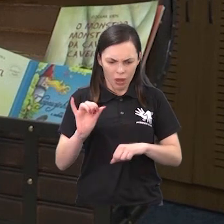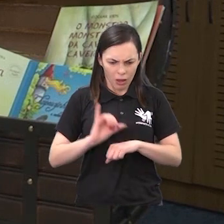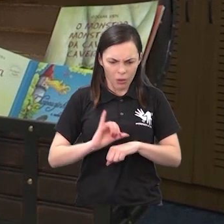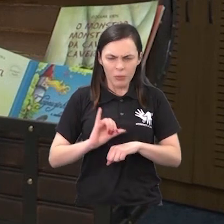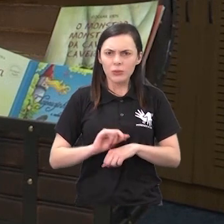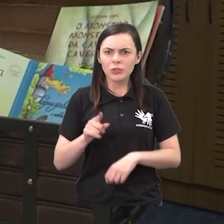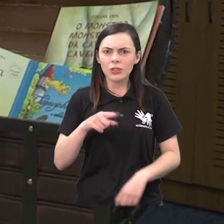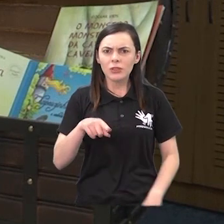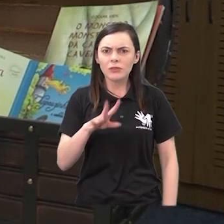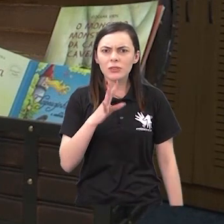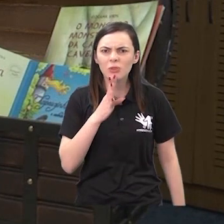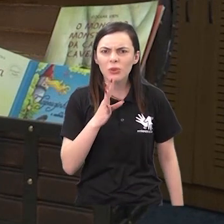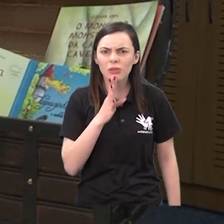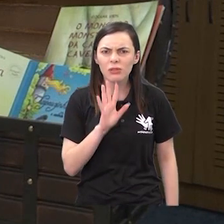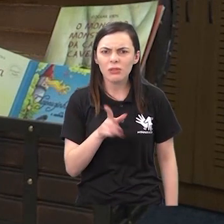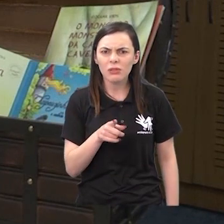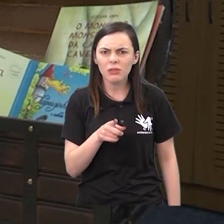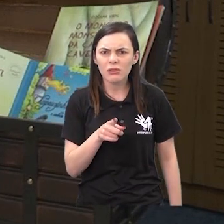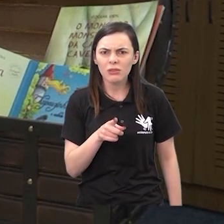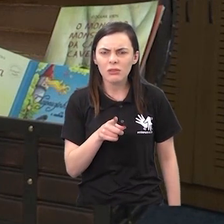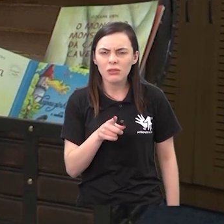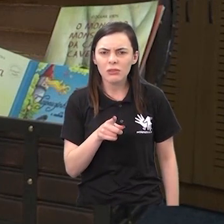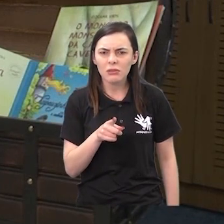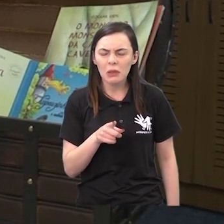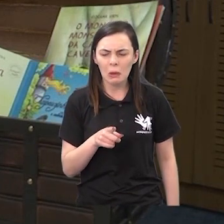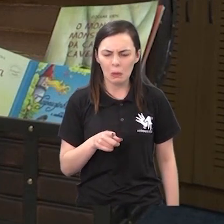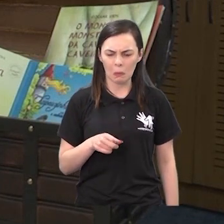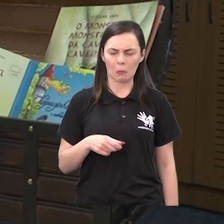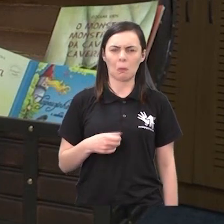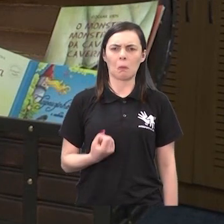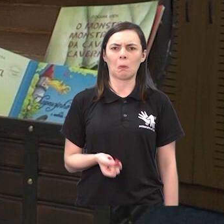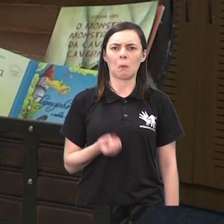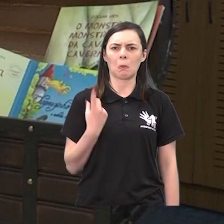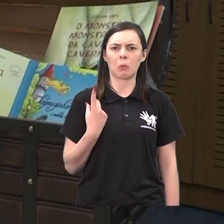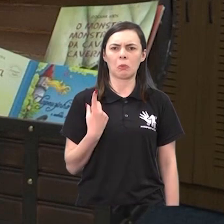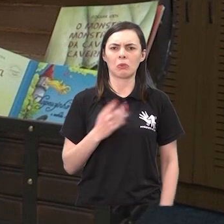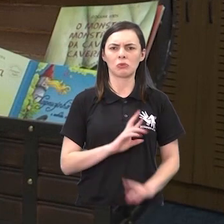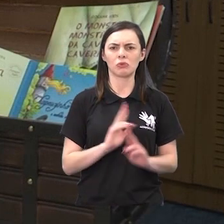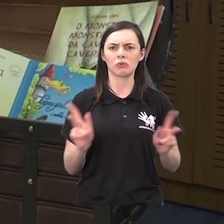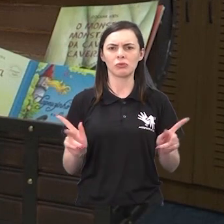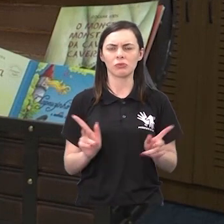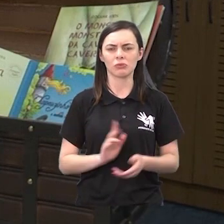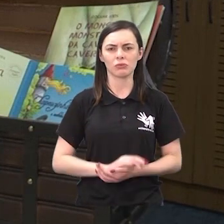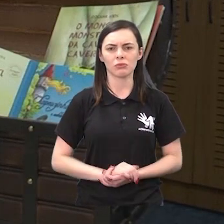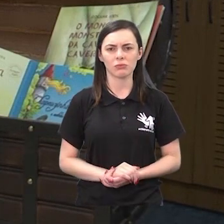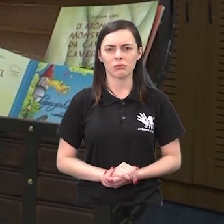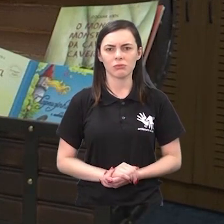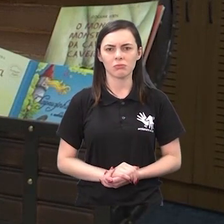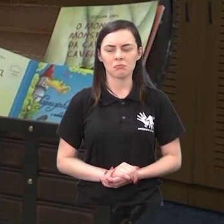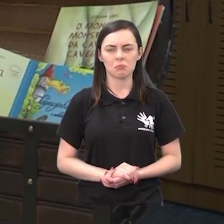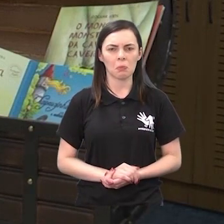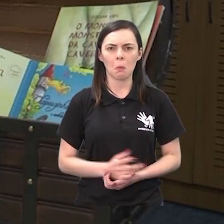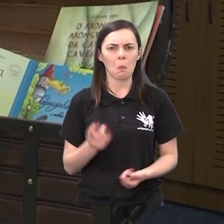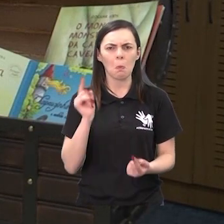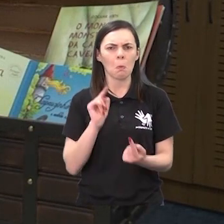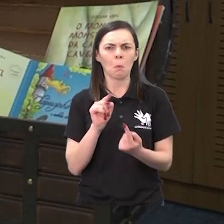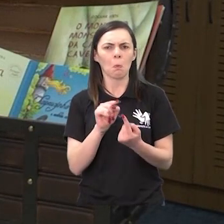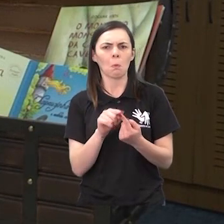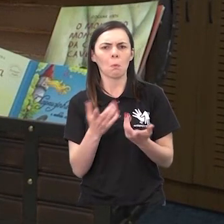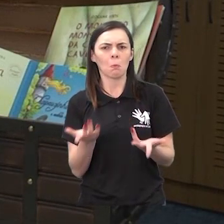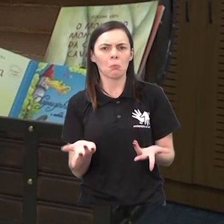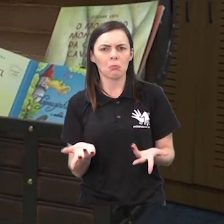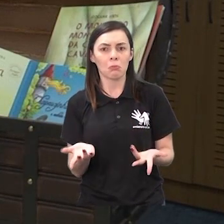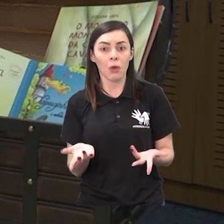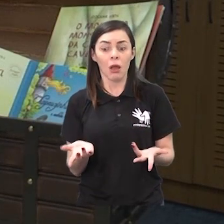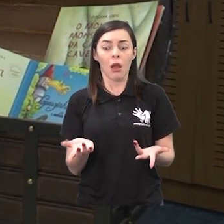Gente, que objeto é esse? Vocês já viram alguma vez? Olha, que diferente! Para